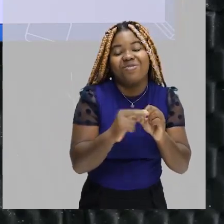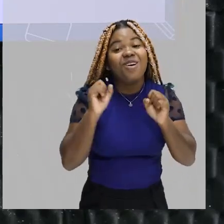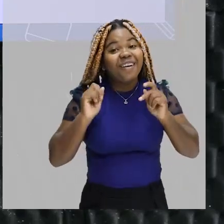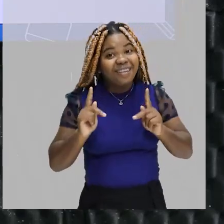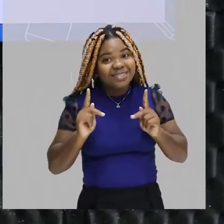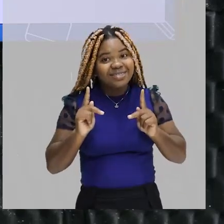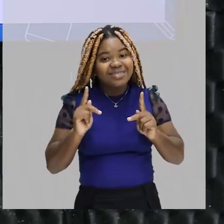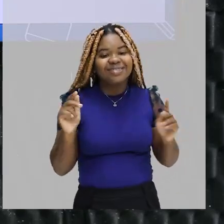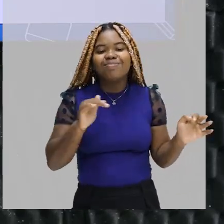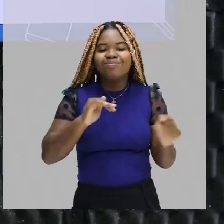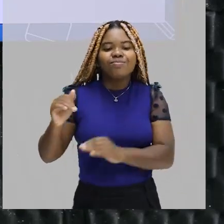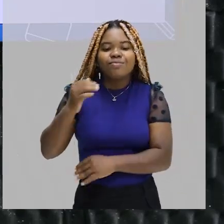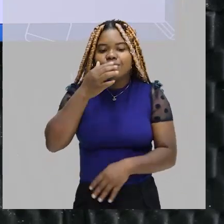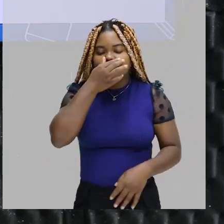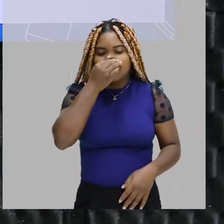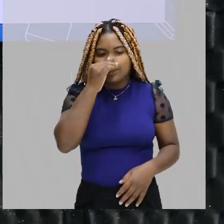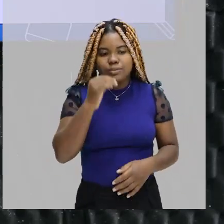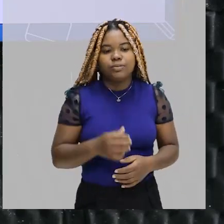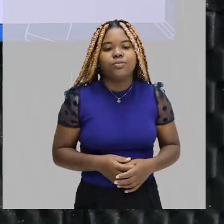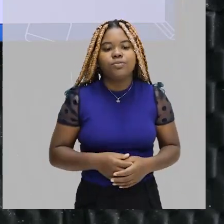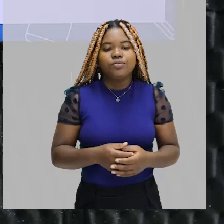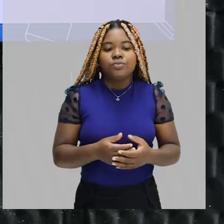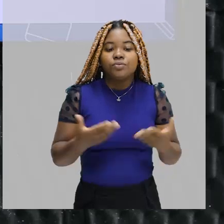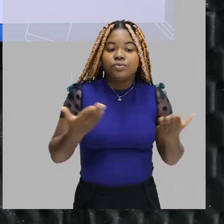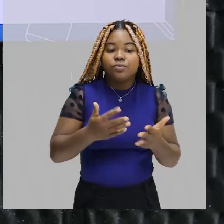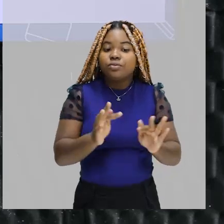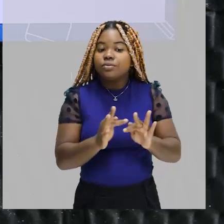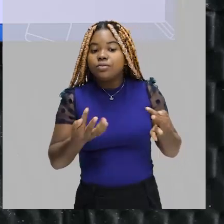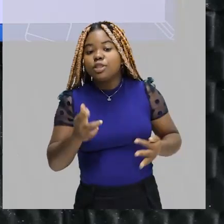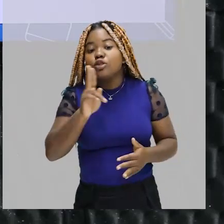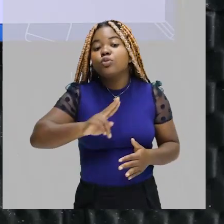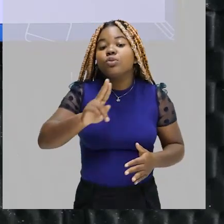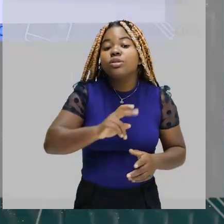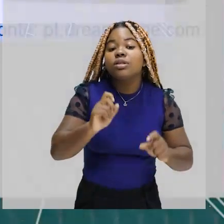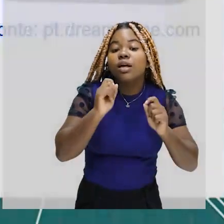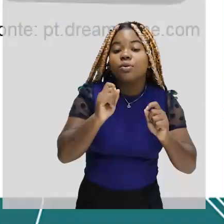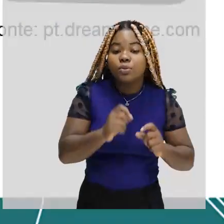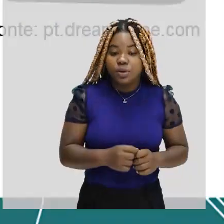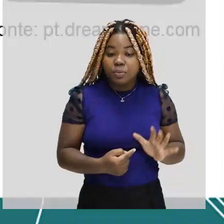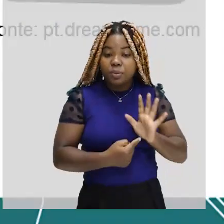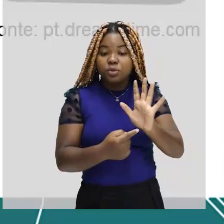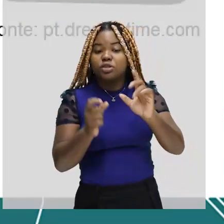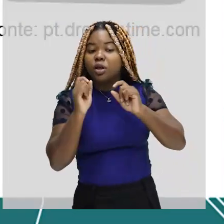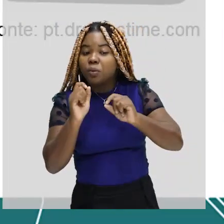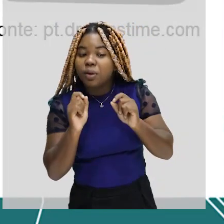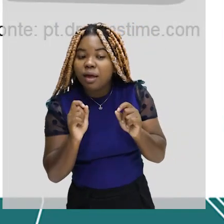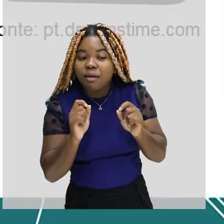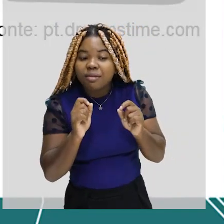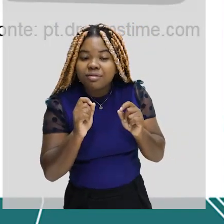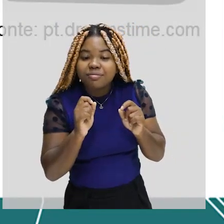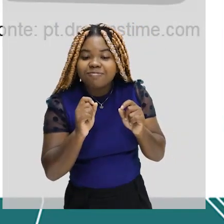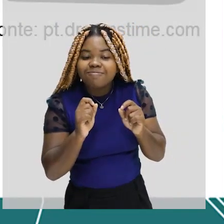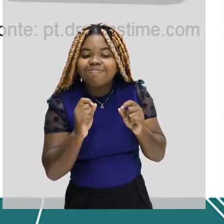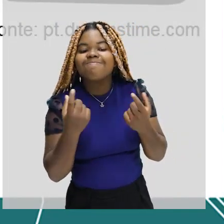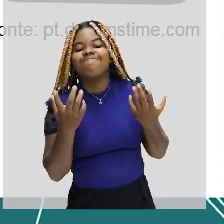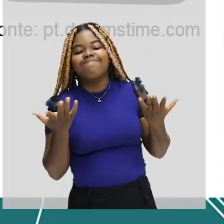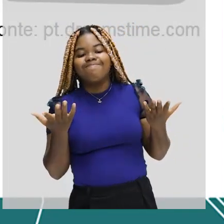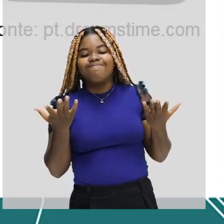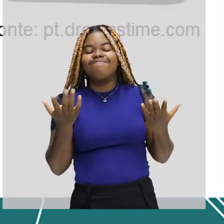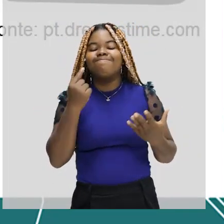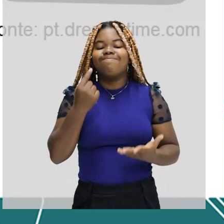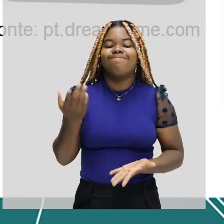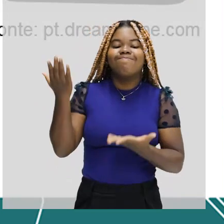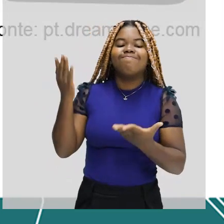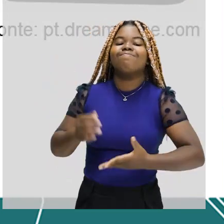Tá? O presente simples é usado para expressar, aqui é uma definição geral para vocês, ele é utilizado